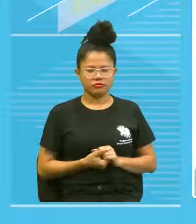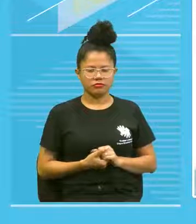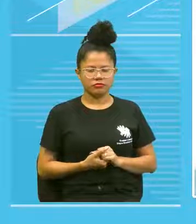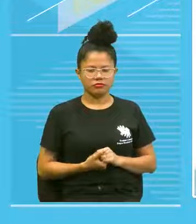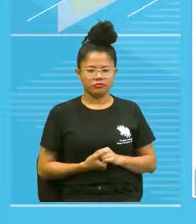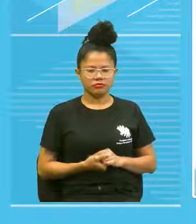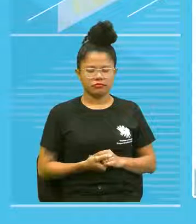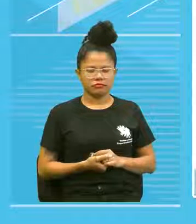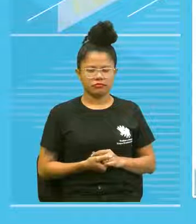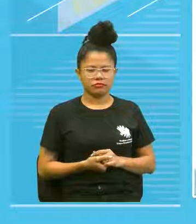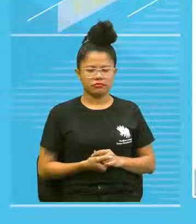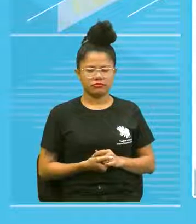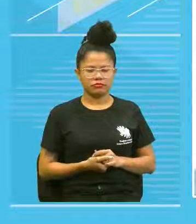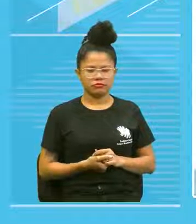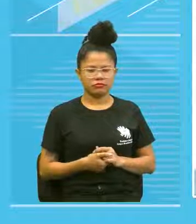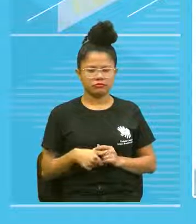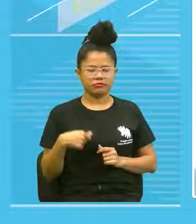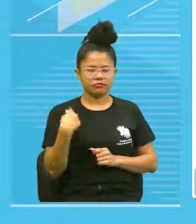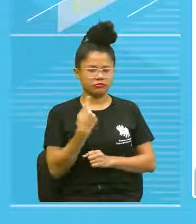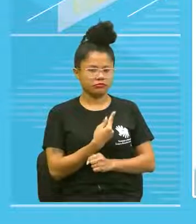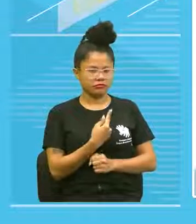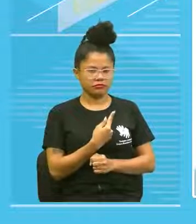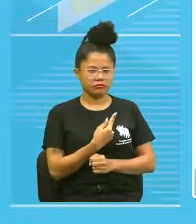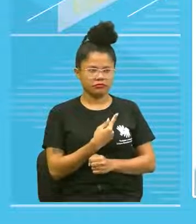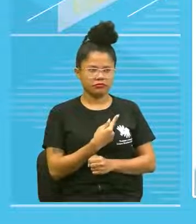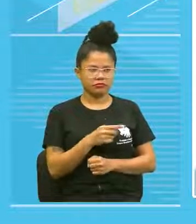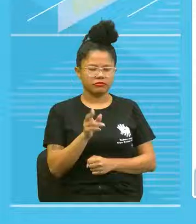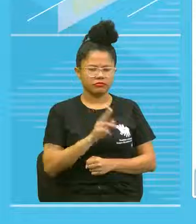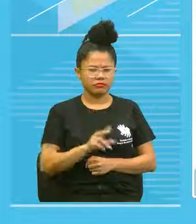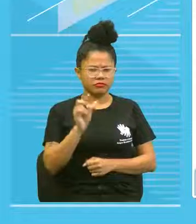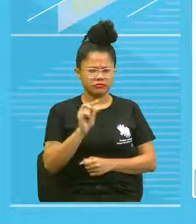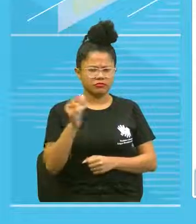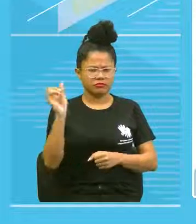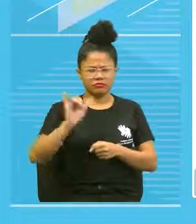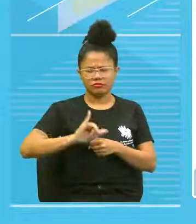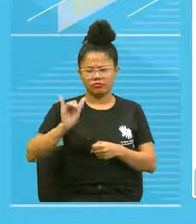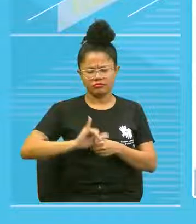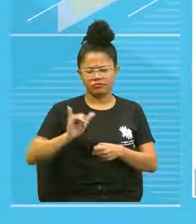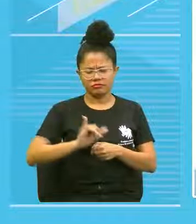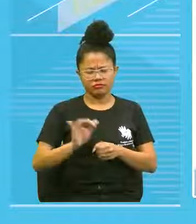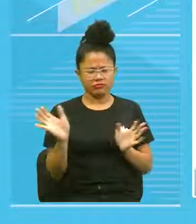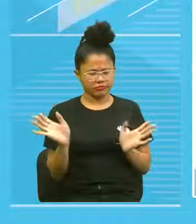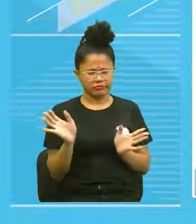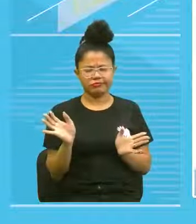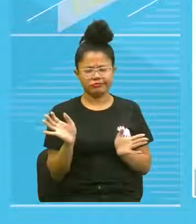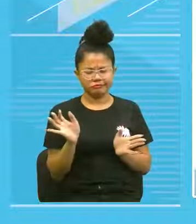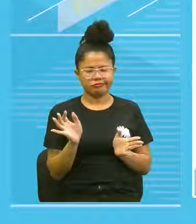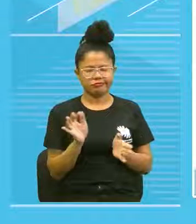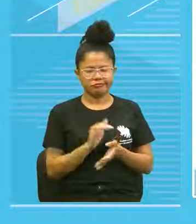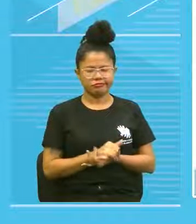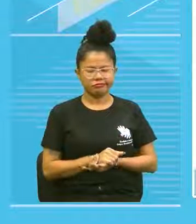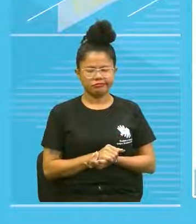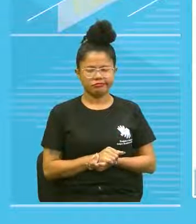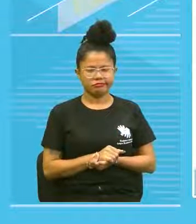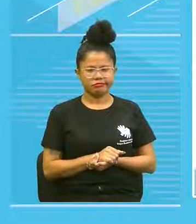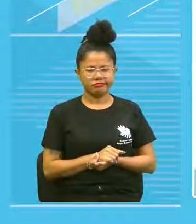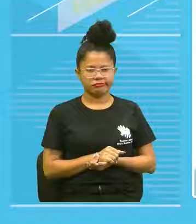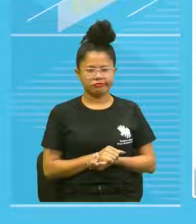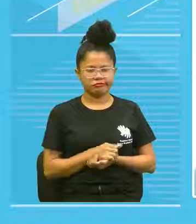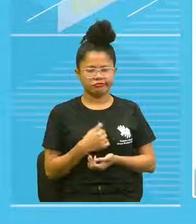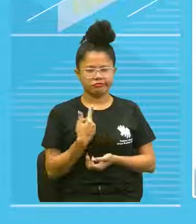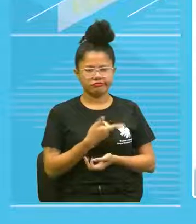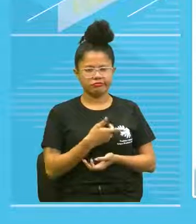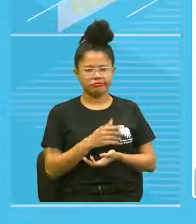e a gente consumir não renovável muito pouco só para reduzir mesmo e era para